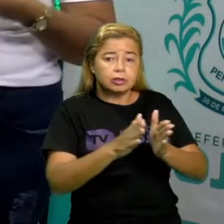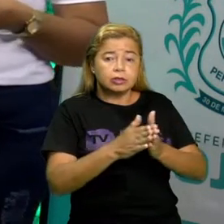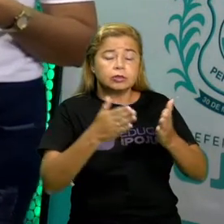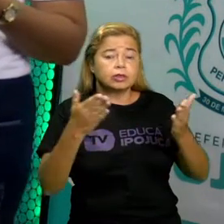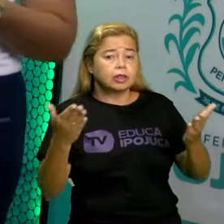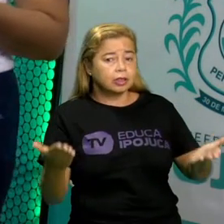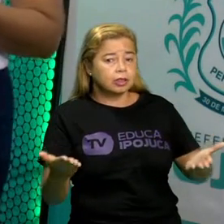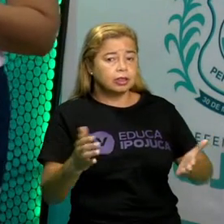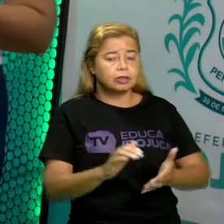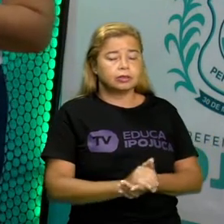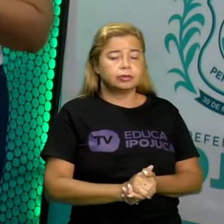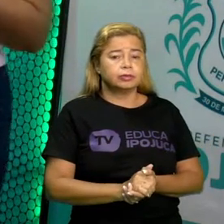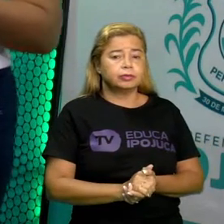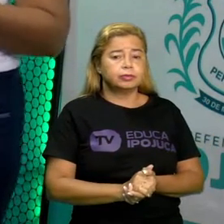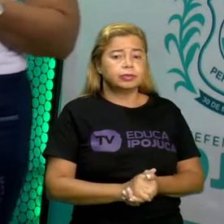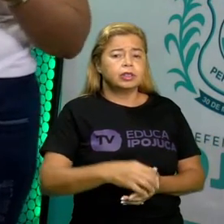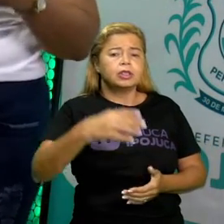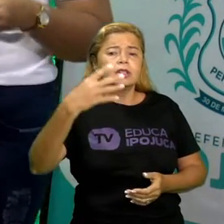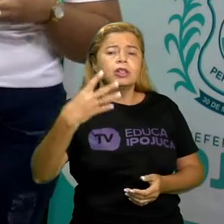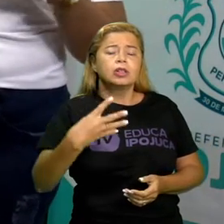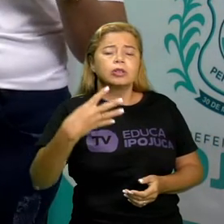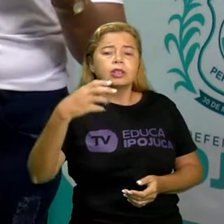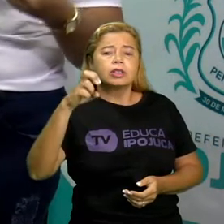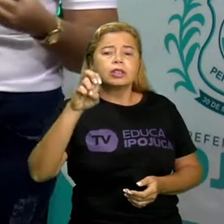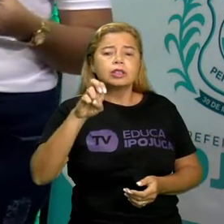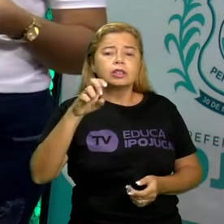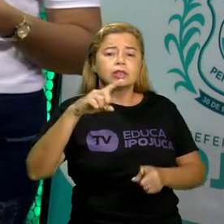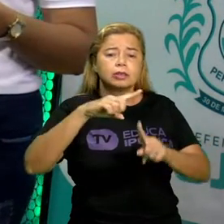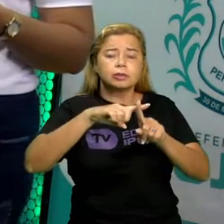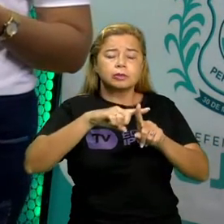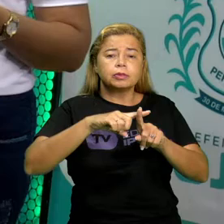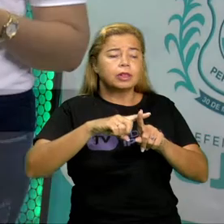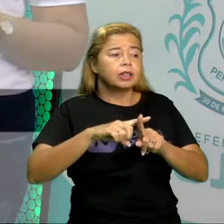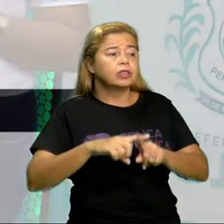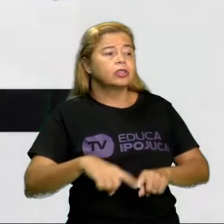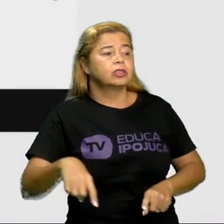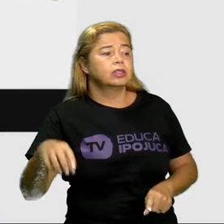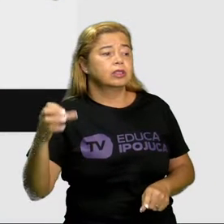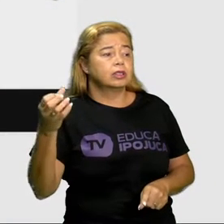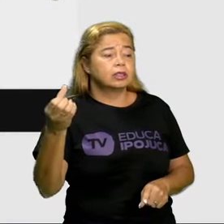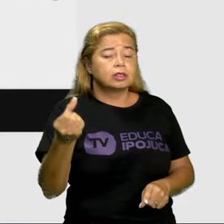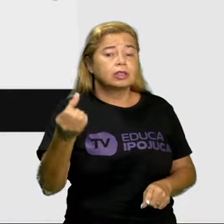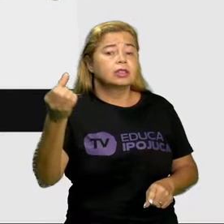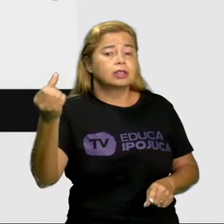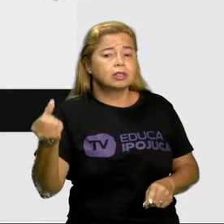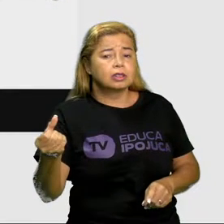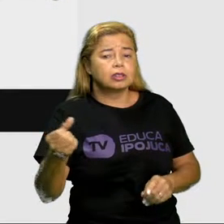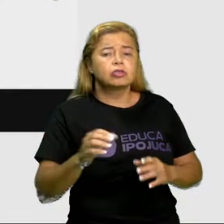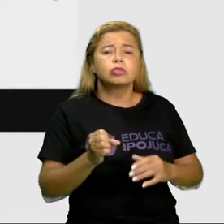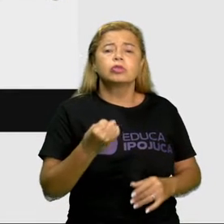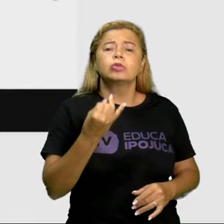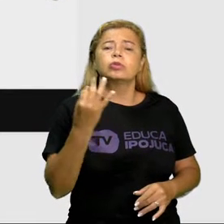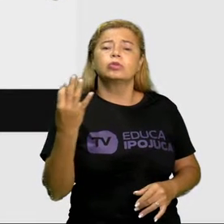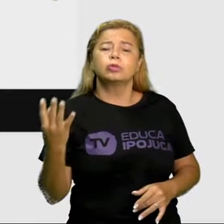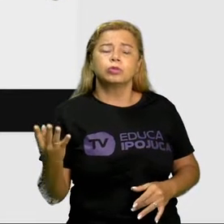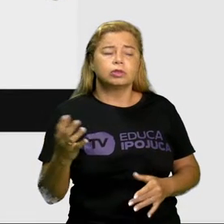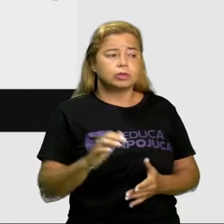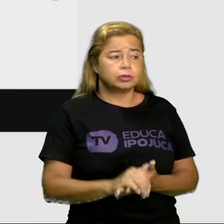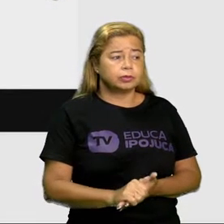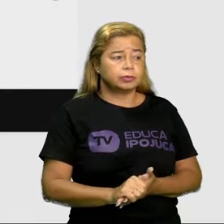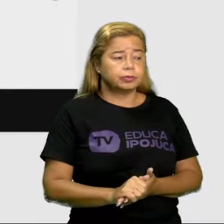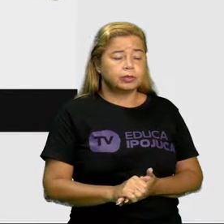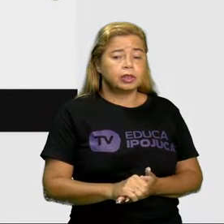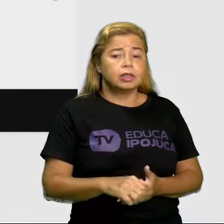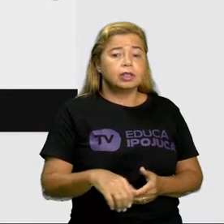Quanto é 45 mais 66 e aqui na segunda